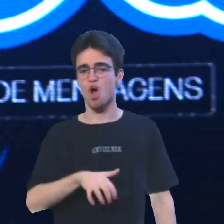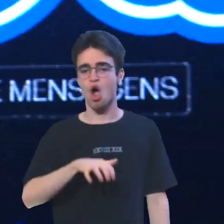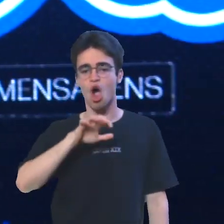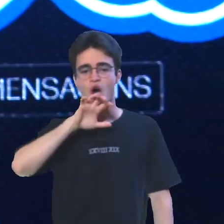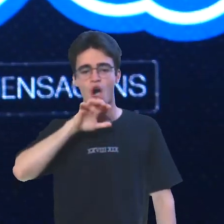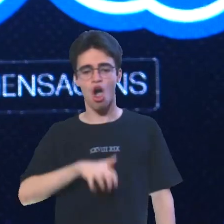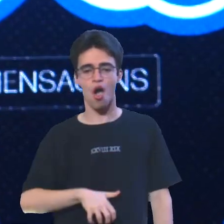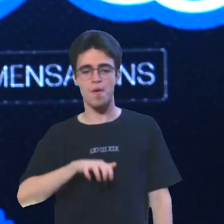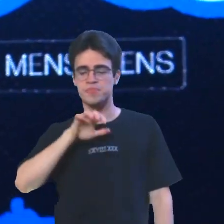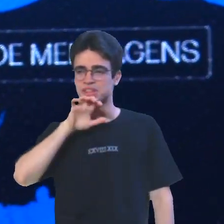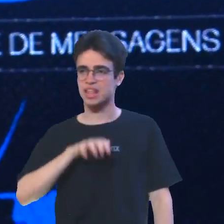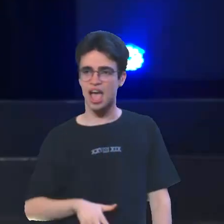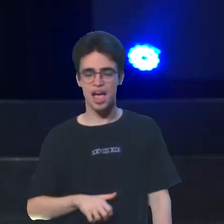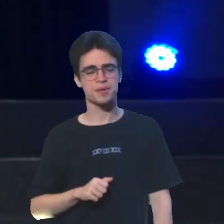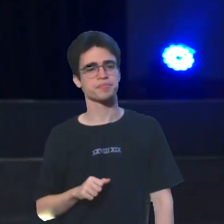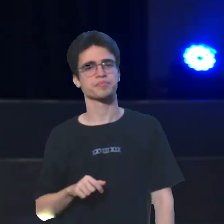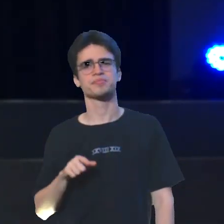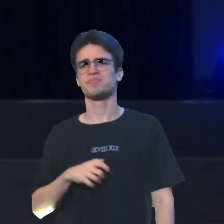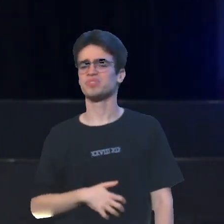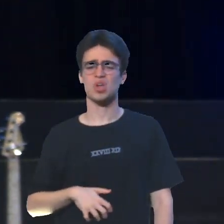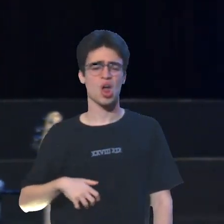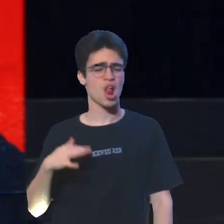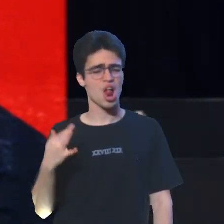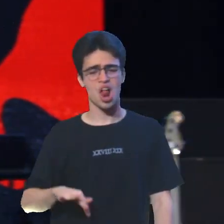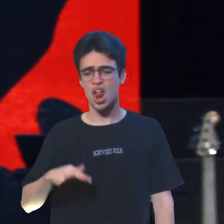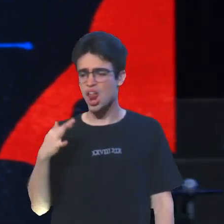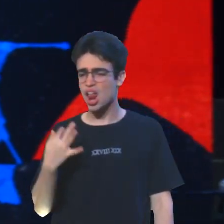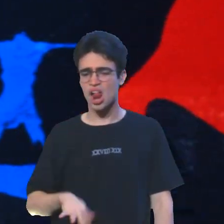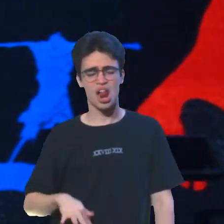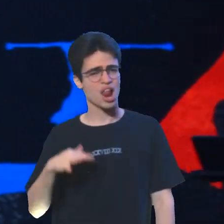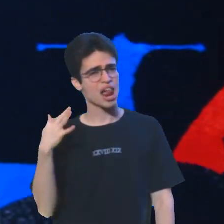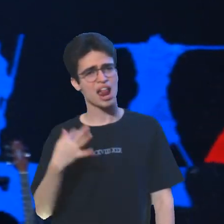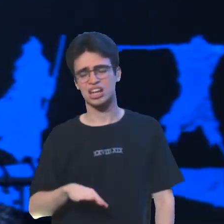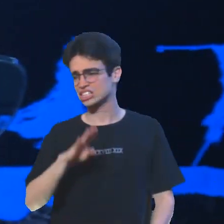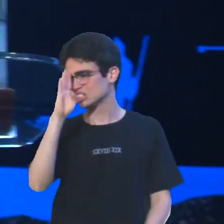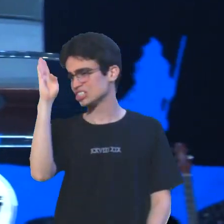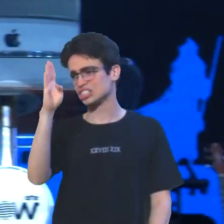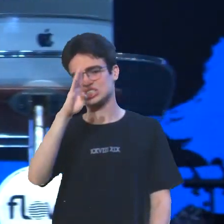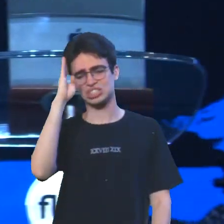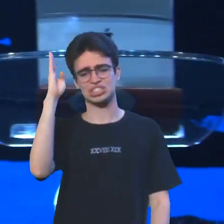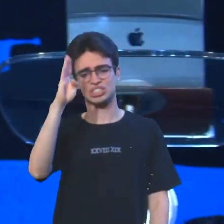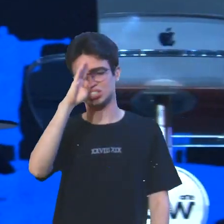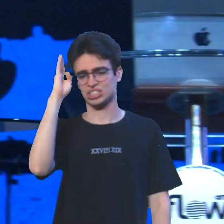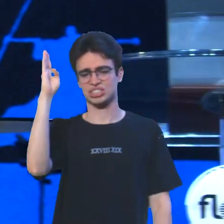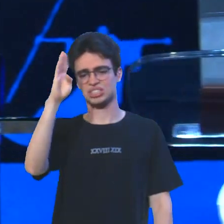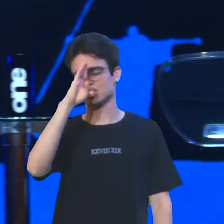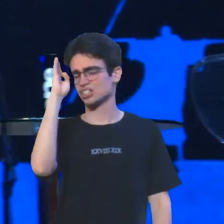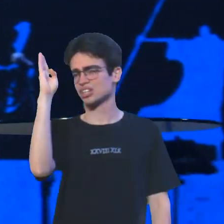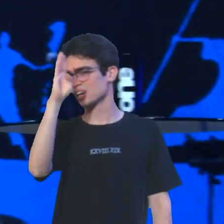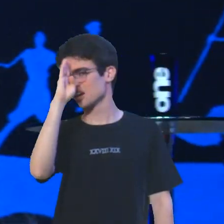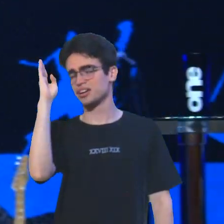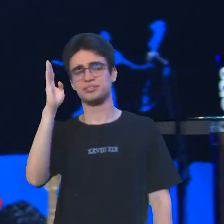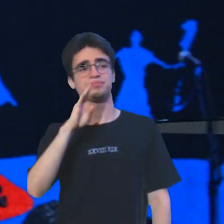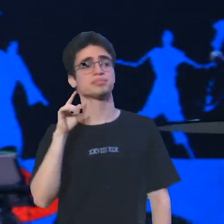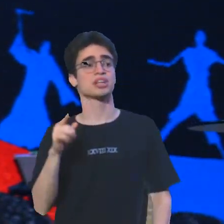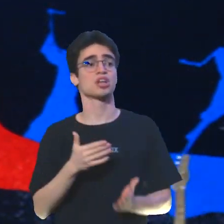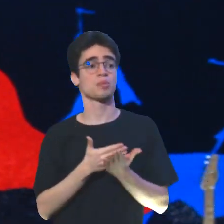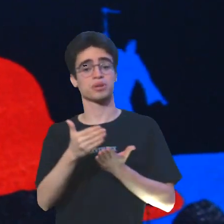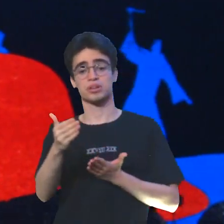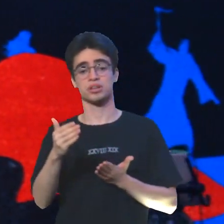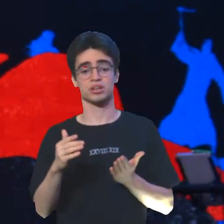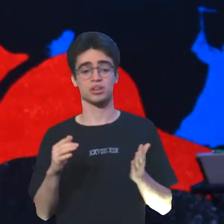banheiro. E a dor não passava, e o enjoo não passava, era algo instantâneo assim. E ele começou a